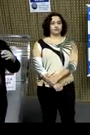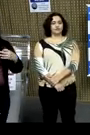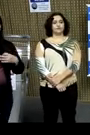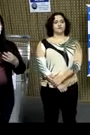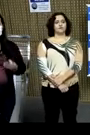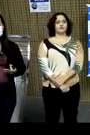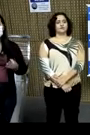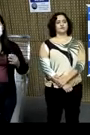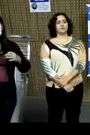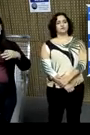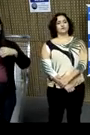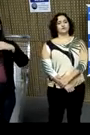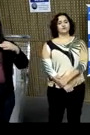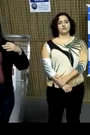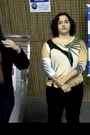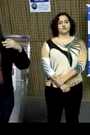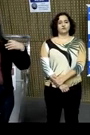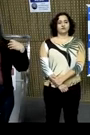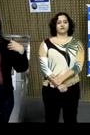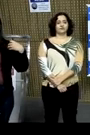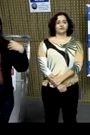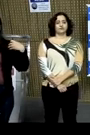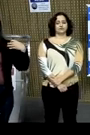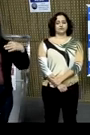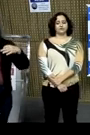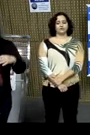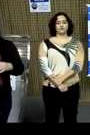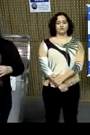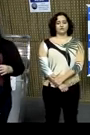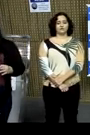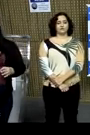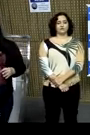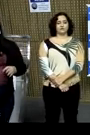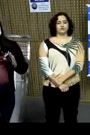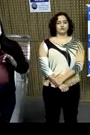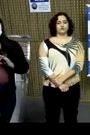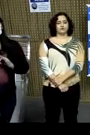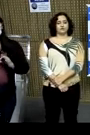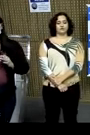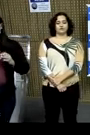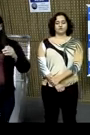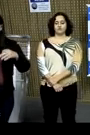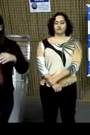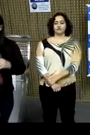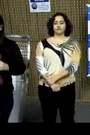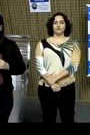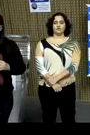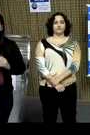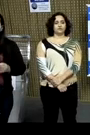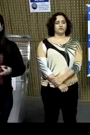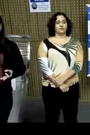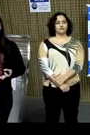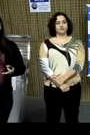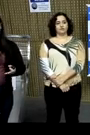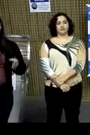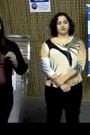óbito, no momento da investigação com a divisão, eles acabaram saindo da nossa área e nenhum dos dois fazia um acompanhamento